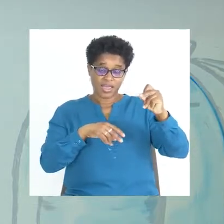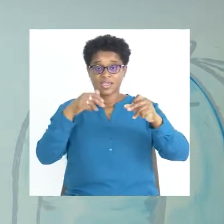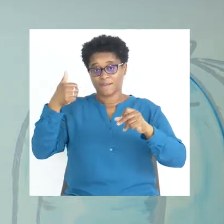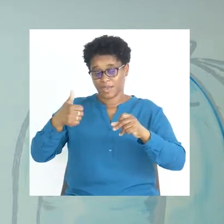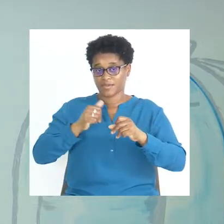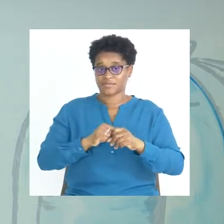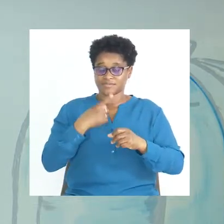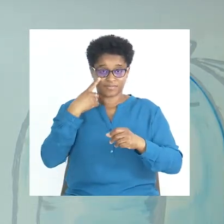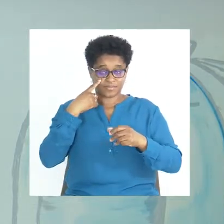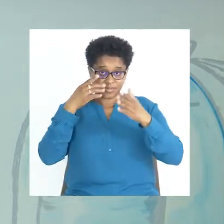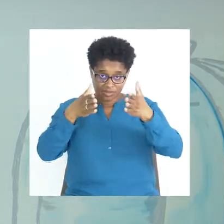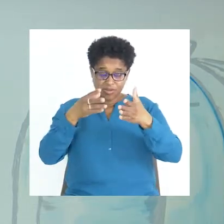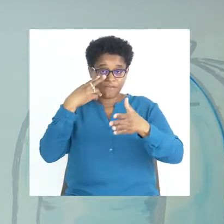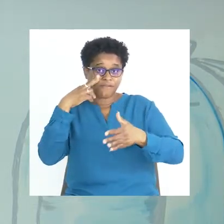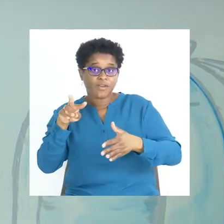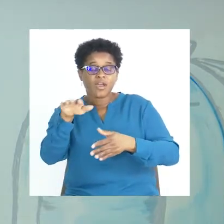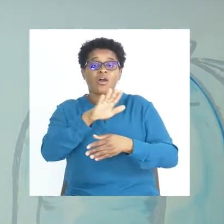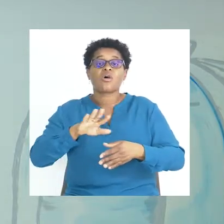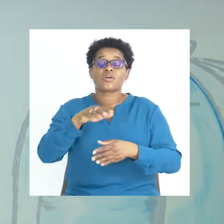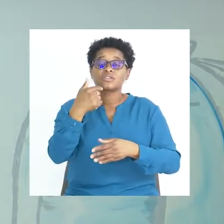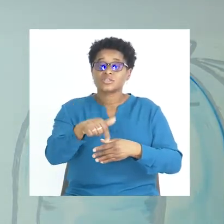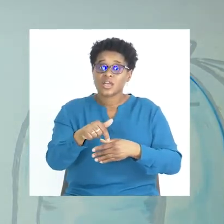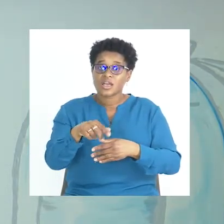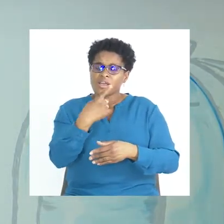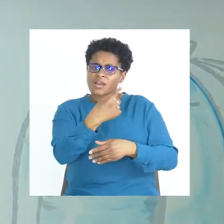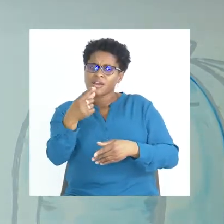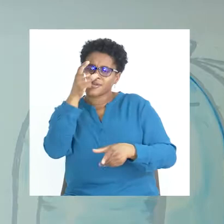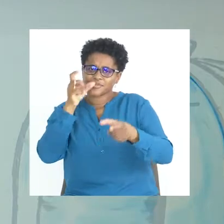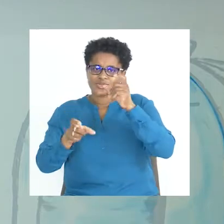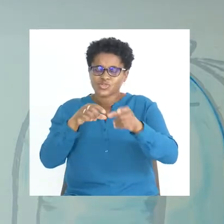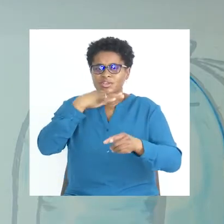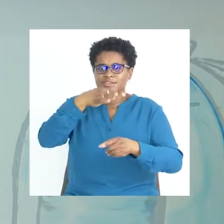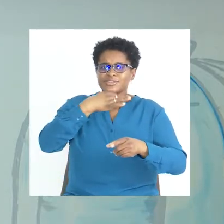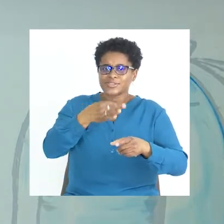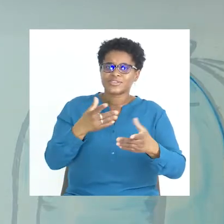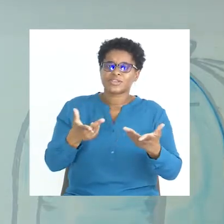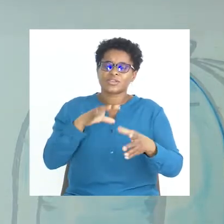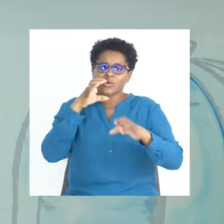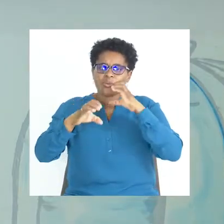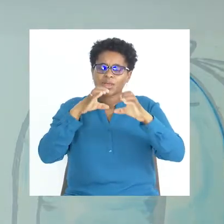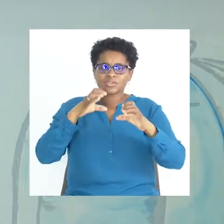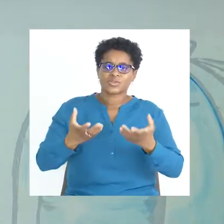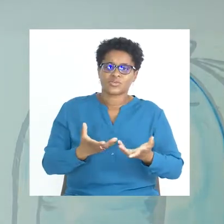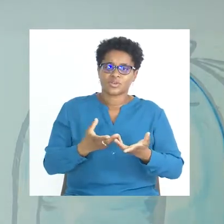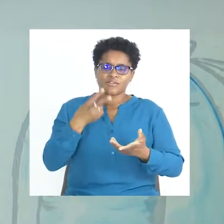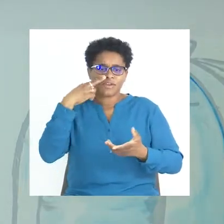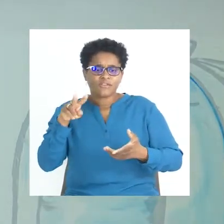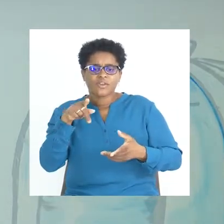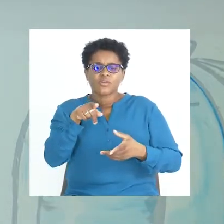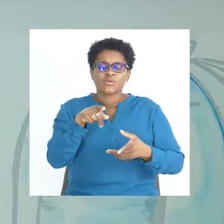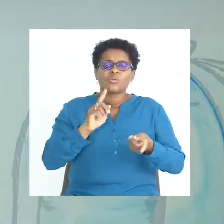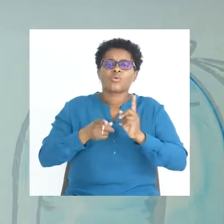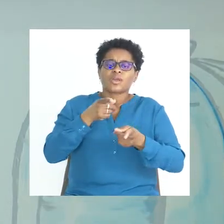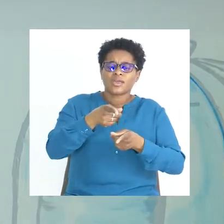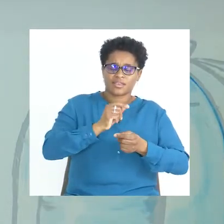e texto B. Concentra-te, vê onde é que está cada pessoa e diz as circunstâncias de comunicação. Vais ver